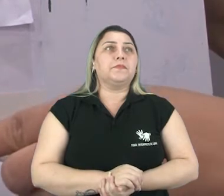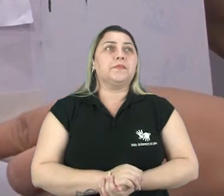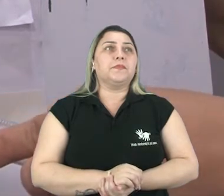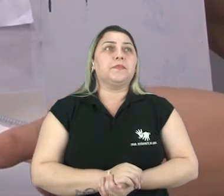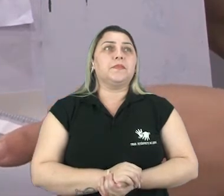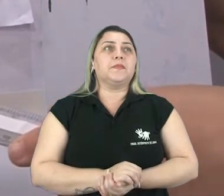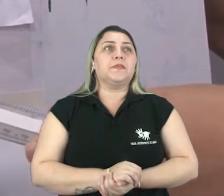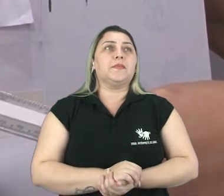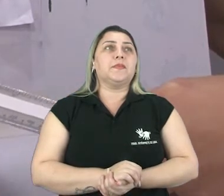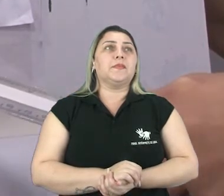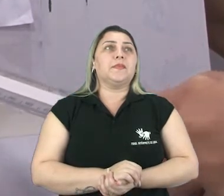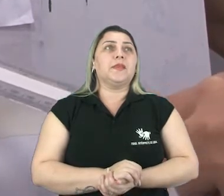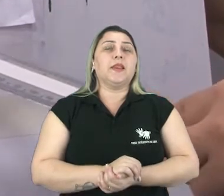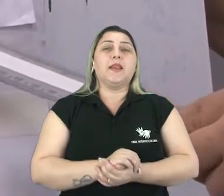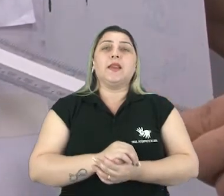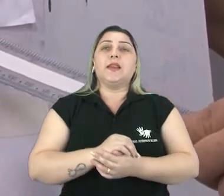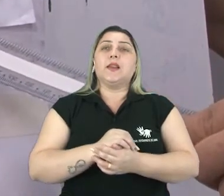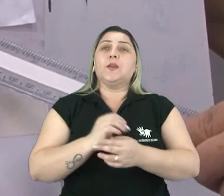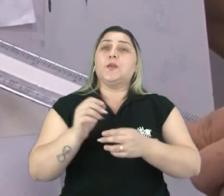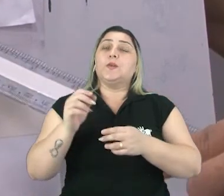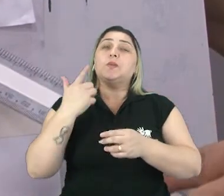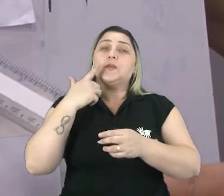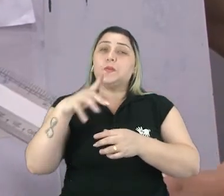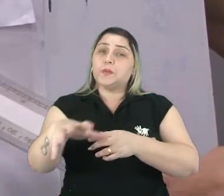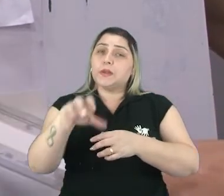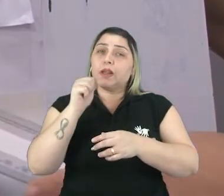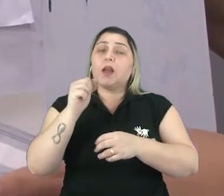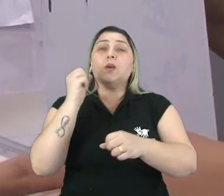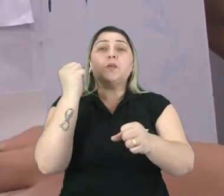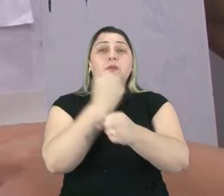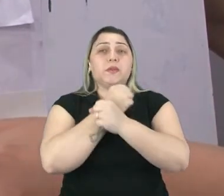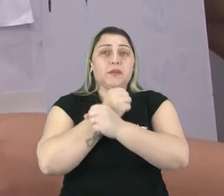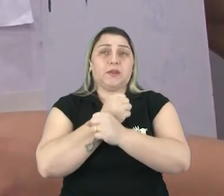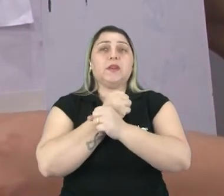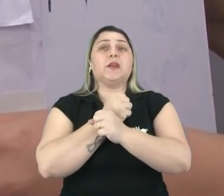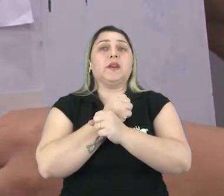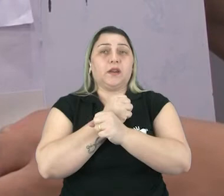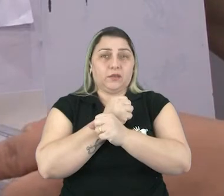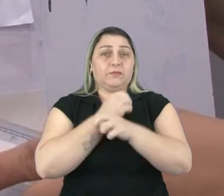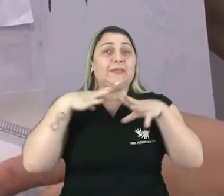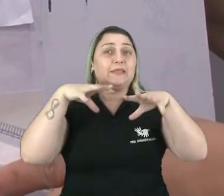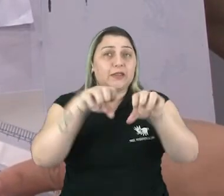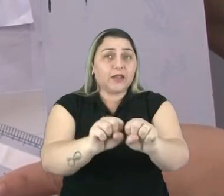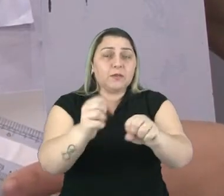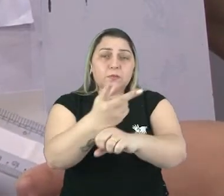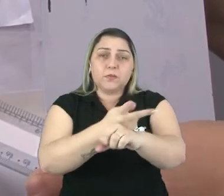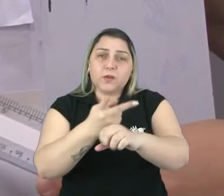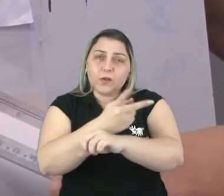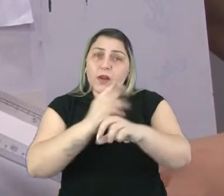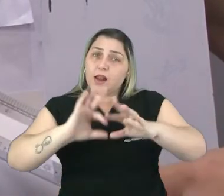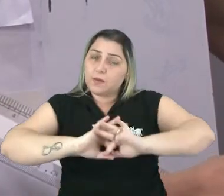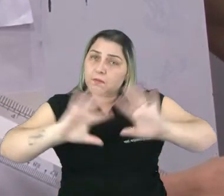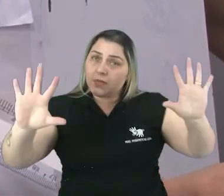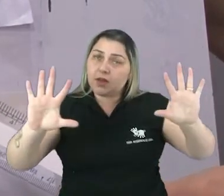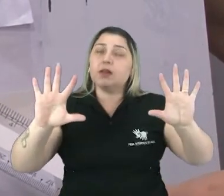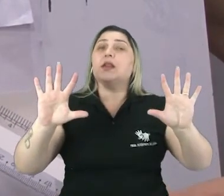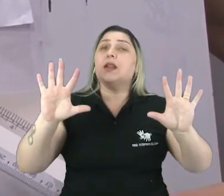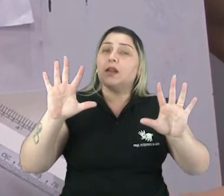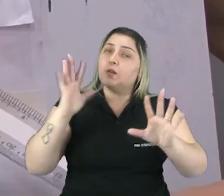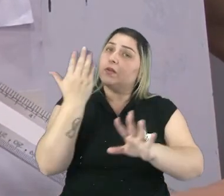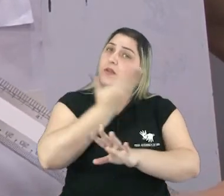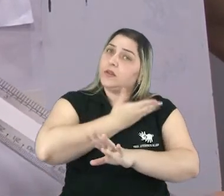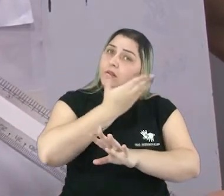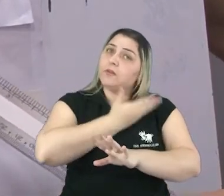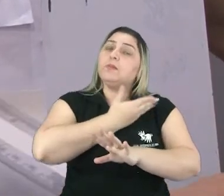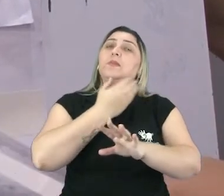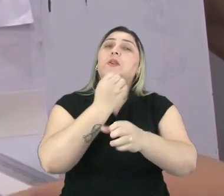como saques, ataques e captura de escravos, era nesse sentido, tá? Eles buscavam livrar os seus